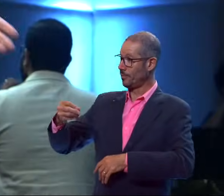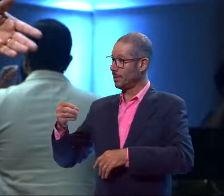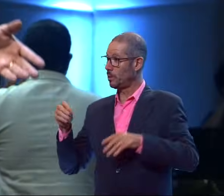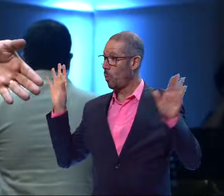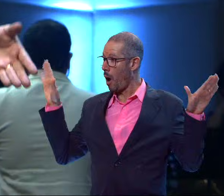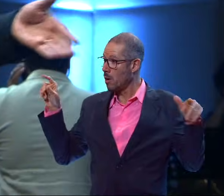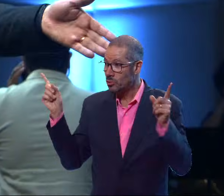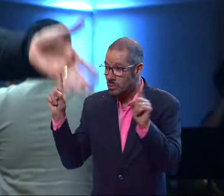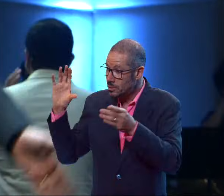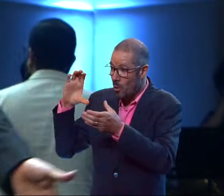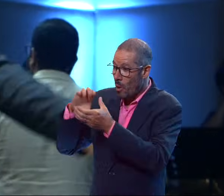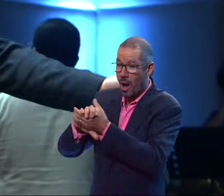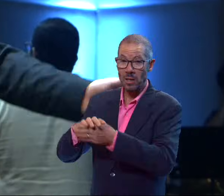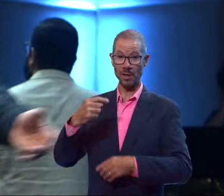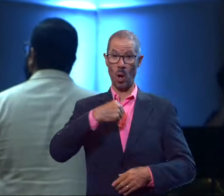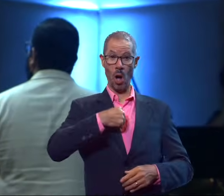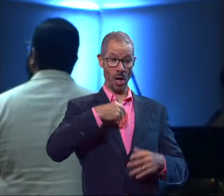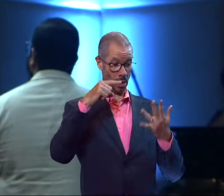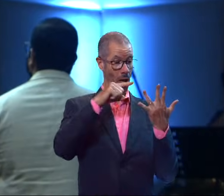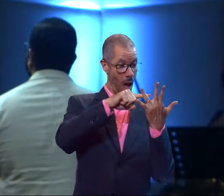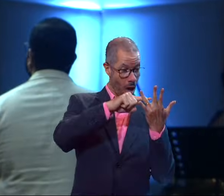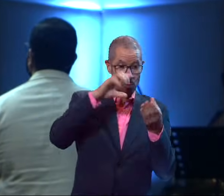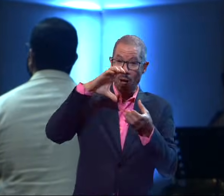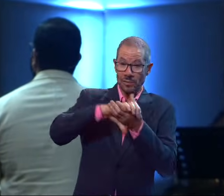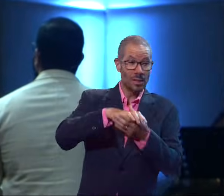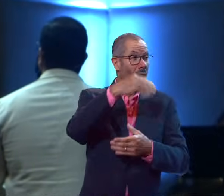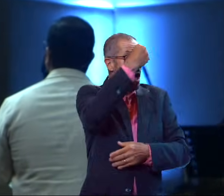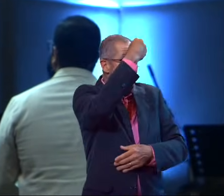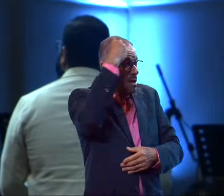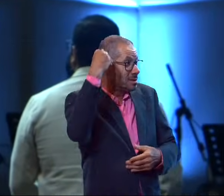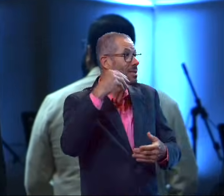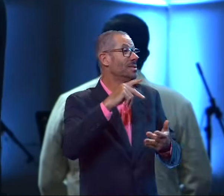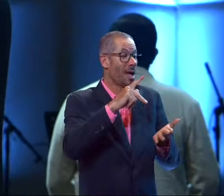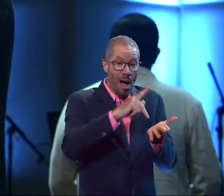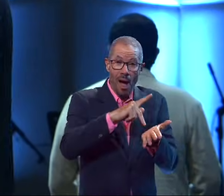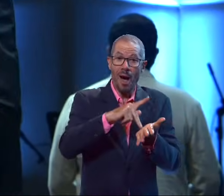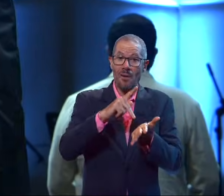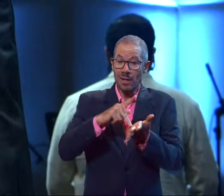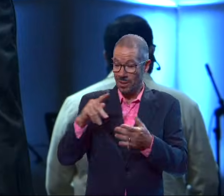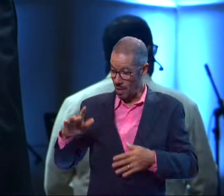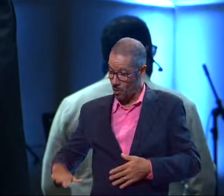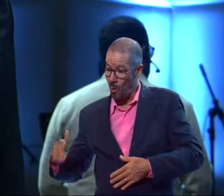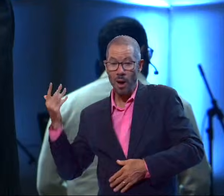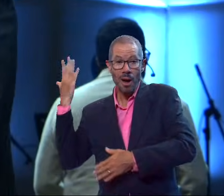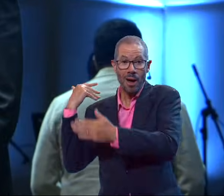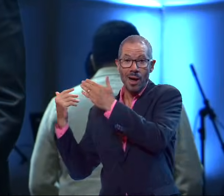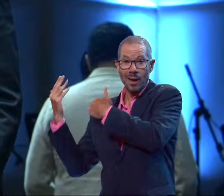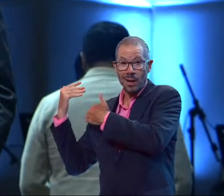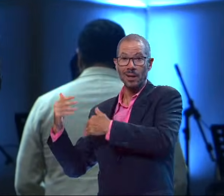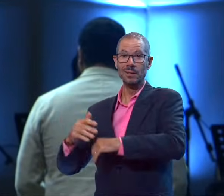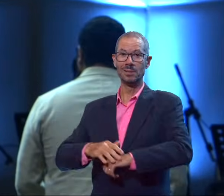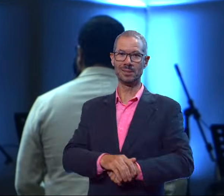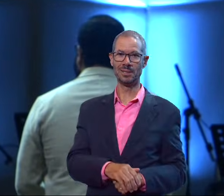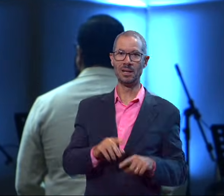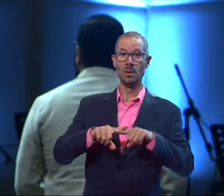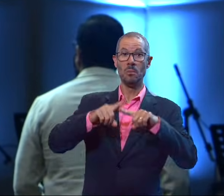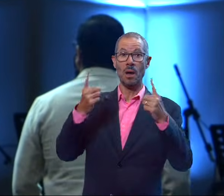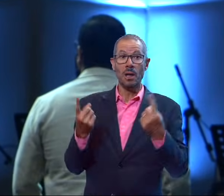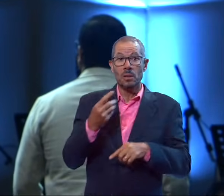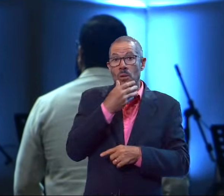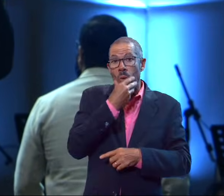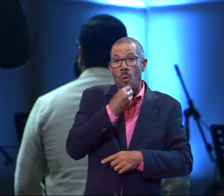não casa. Aqui ó, eu sou casado. Ah, eu esqueci dessa parte da Bíblia. Ele falou, ele era criança. Mas esse